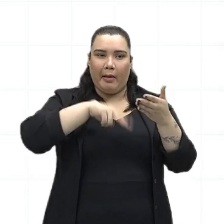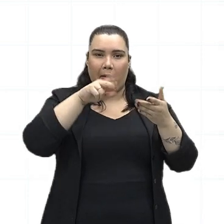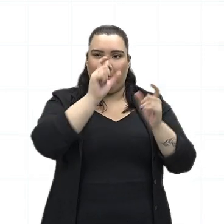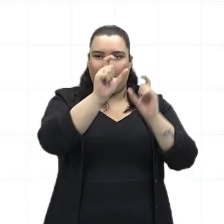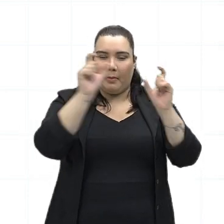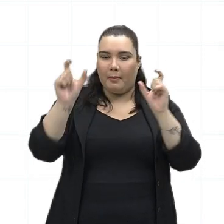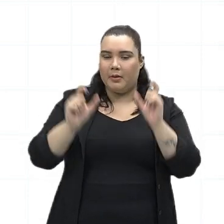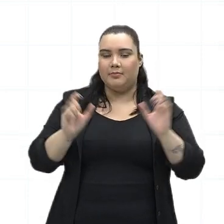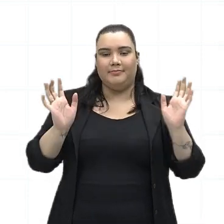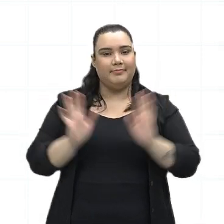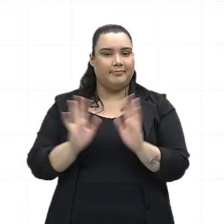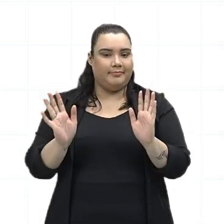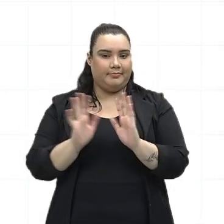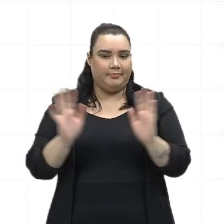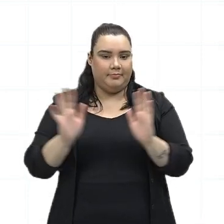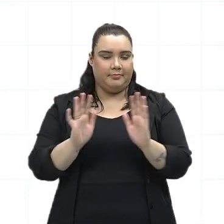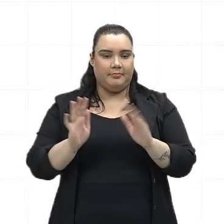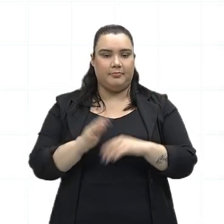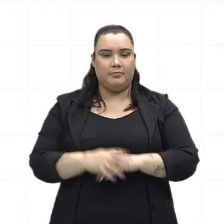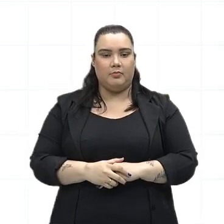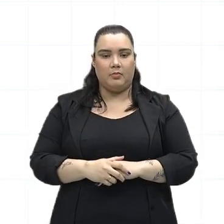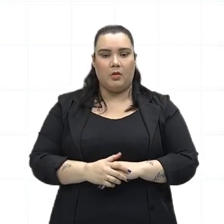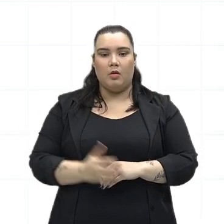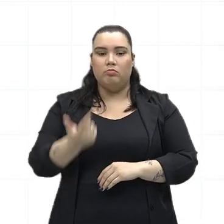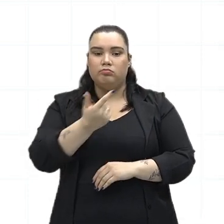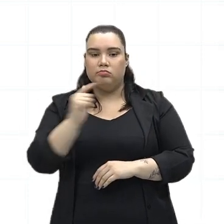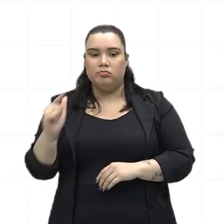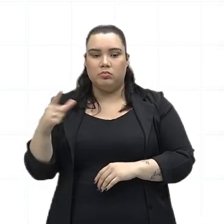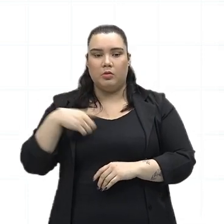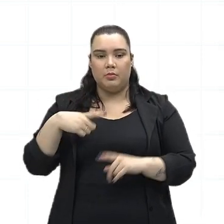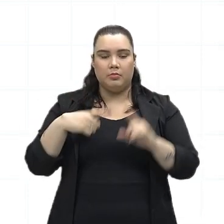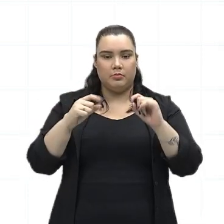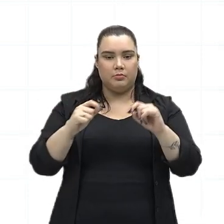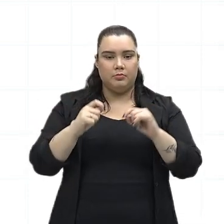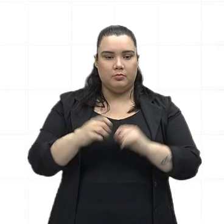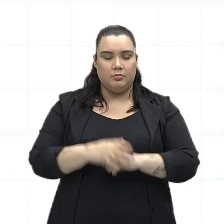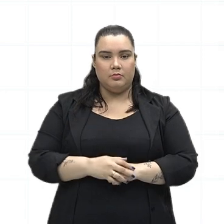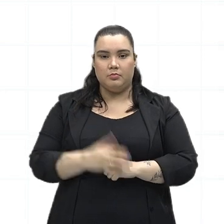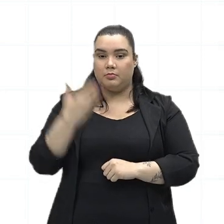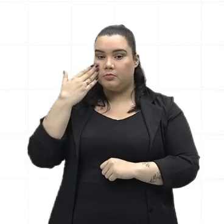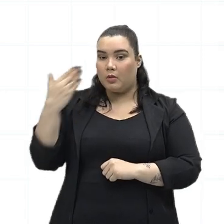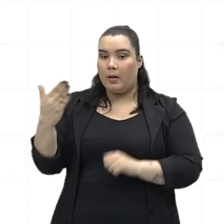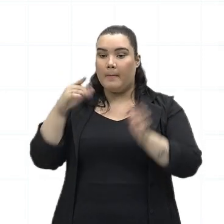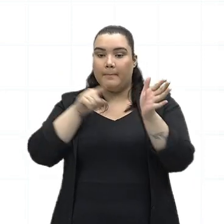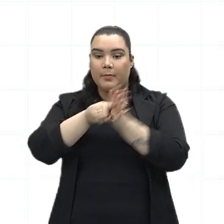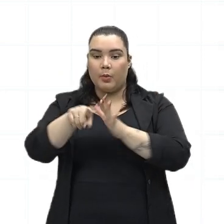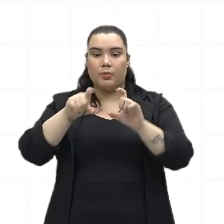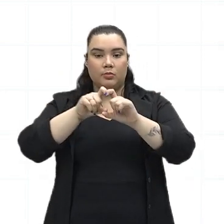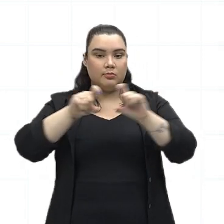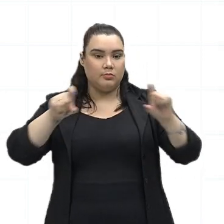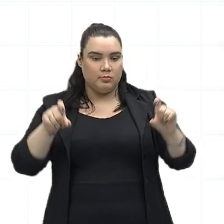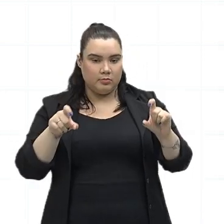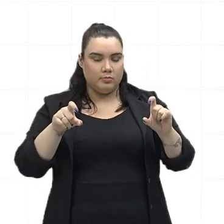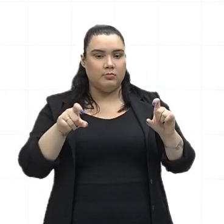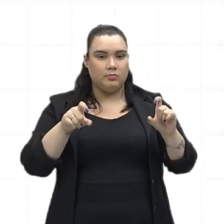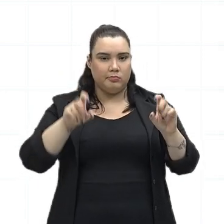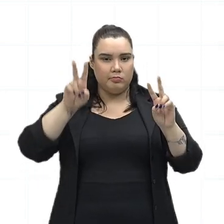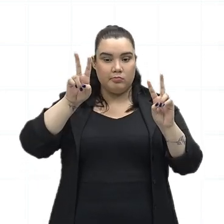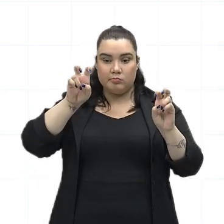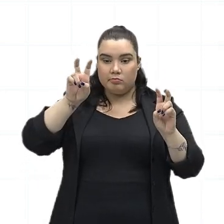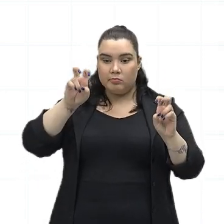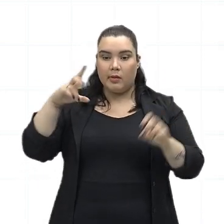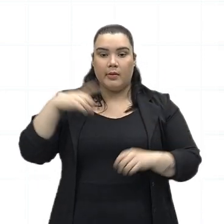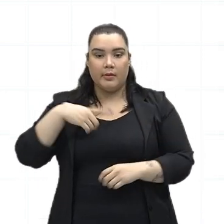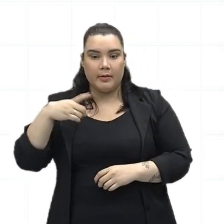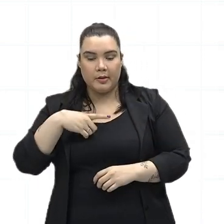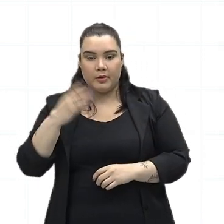tá bom? E no próximo eu tenho o seguinte, eu tenho a seguinte pergunta daquele trecho ali, eu estou me